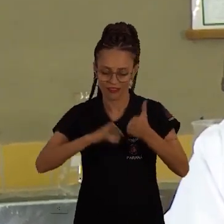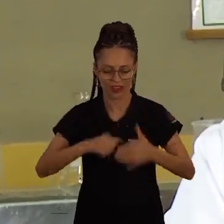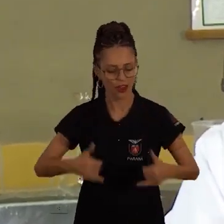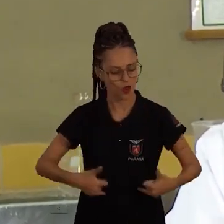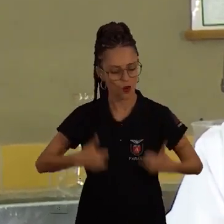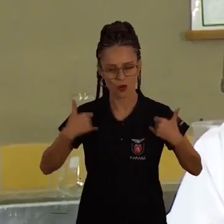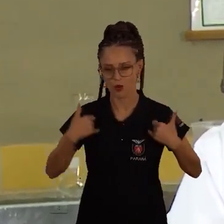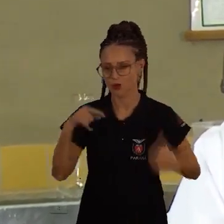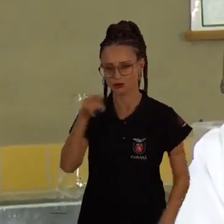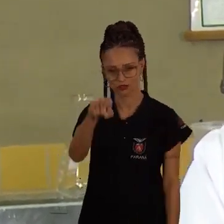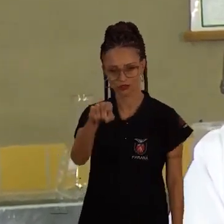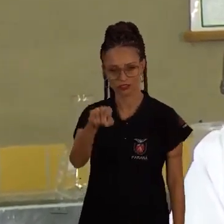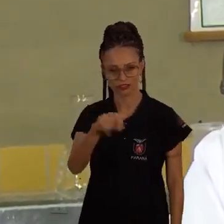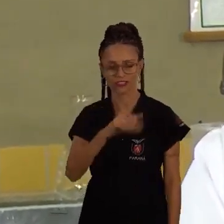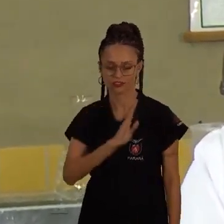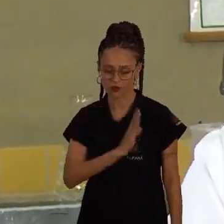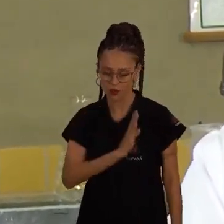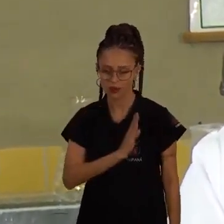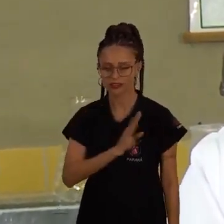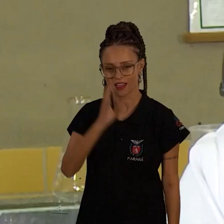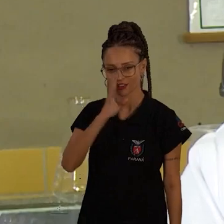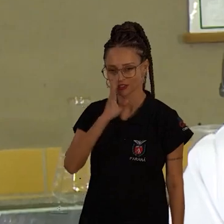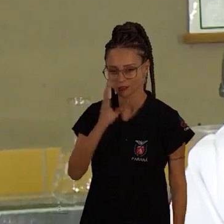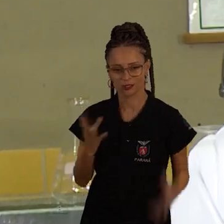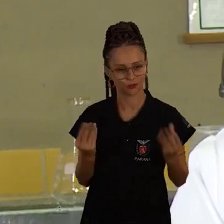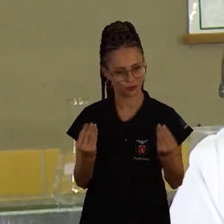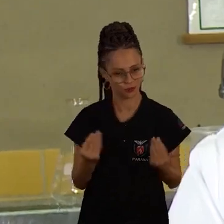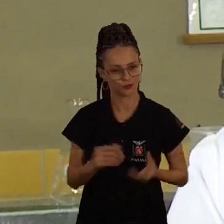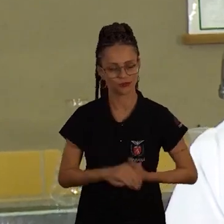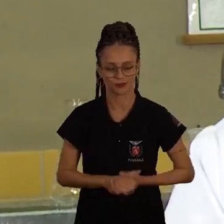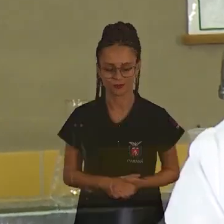muito orgulho de ti. De coração, te admiro muito.